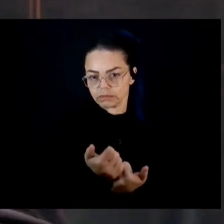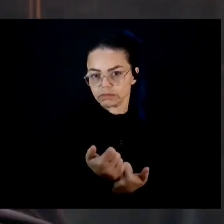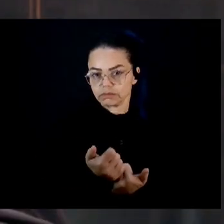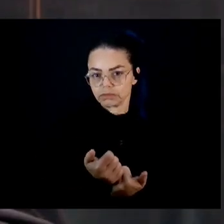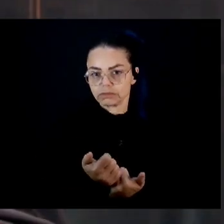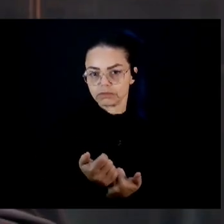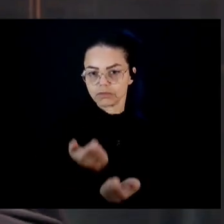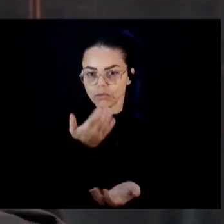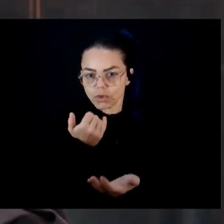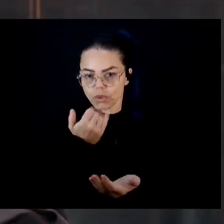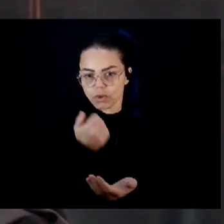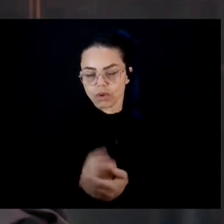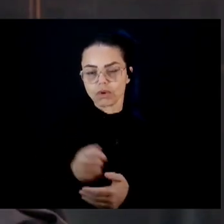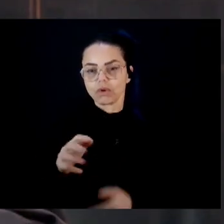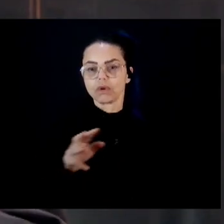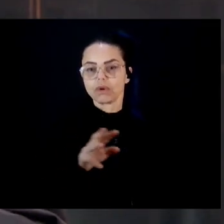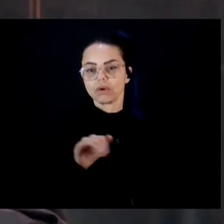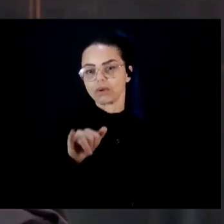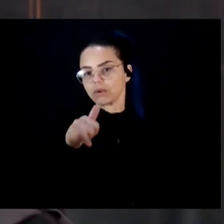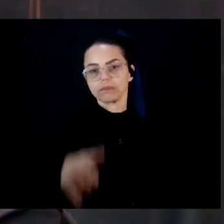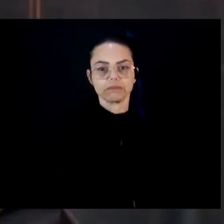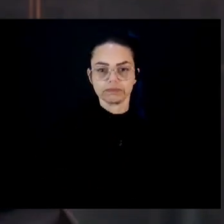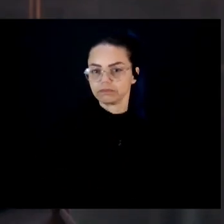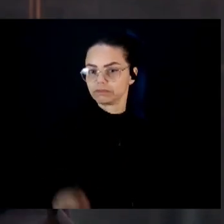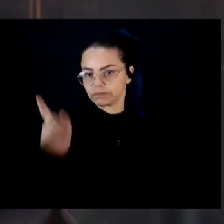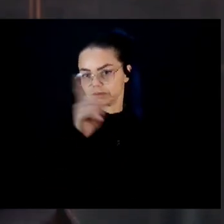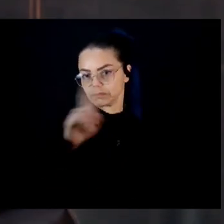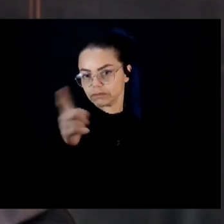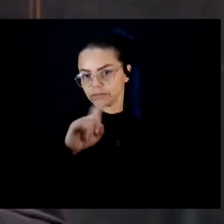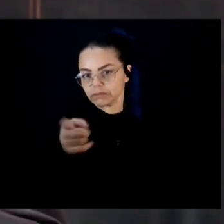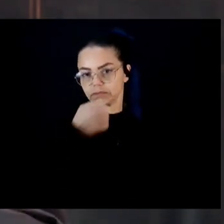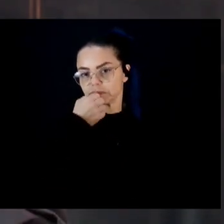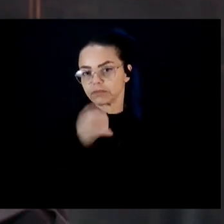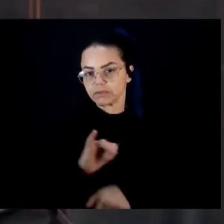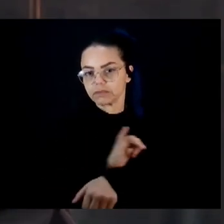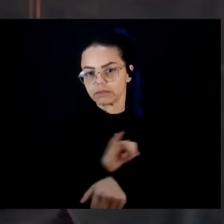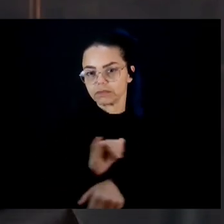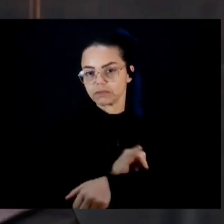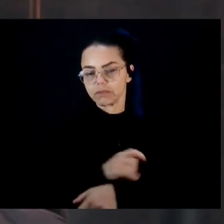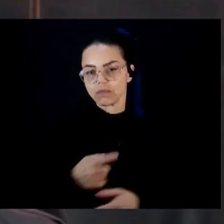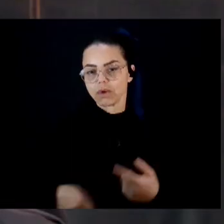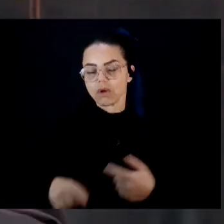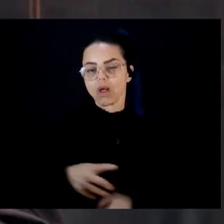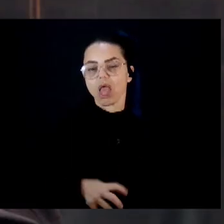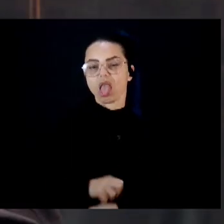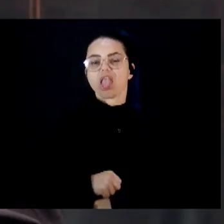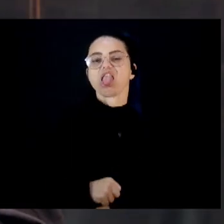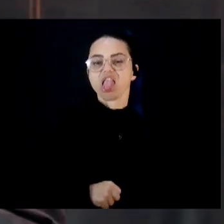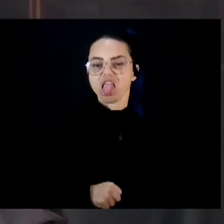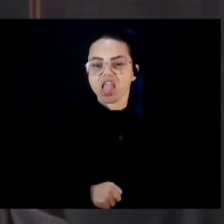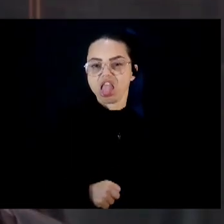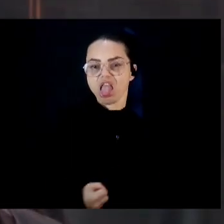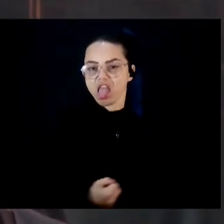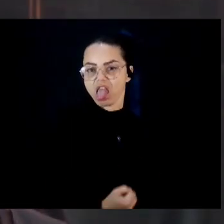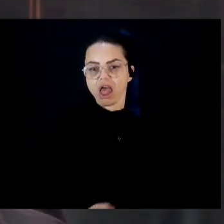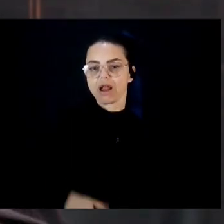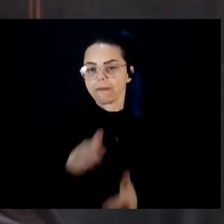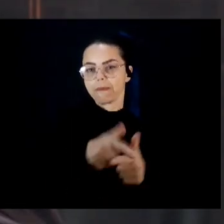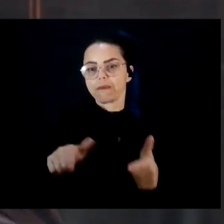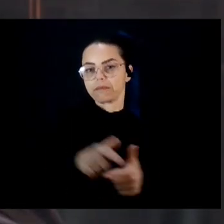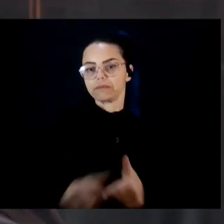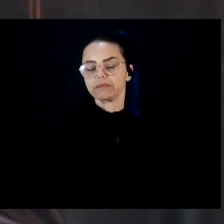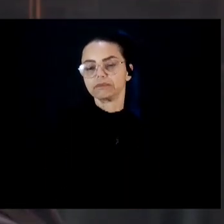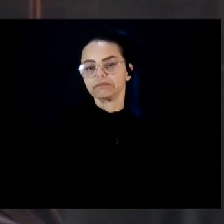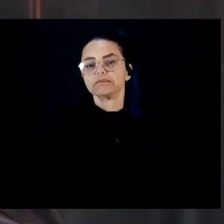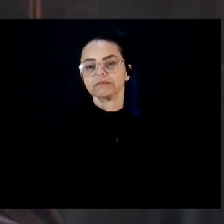alimentação pelo whey protein, não vai ser uma boa estratégia, o intestino não vai funcionar, vai ter desbiose e logo, logo a gente vai ver